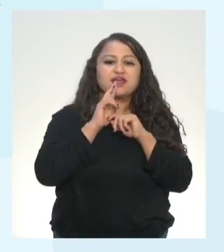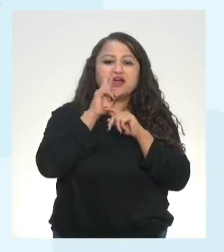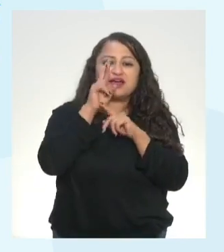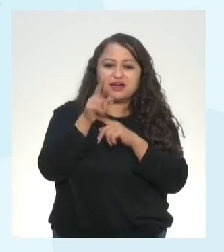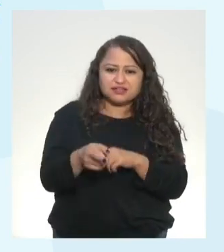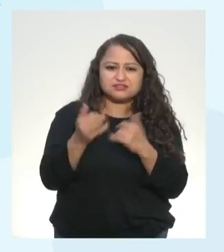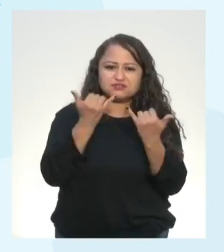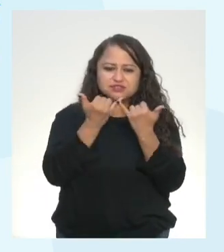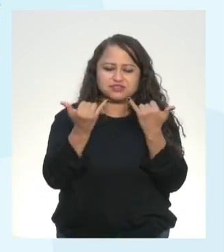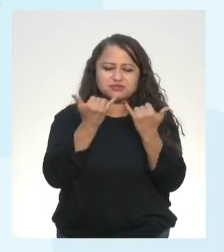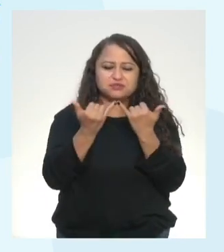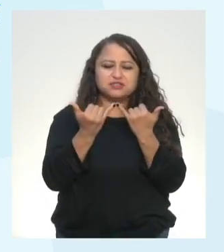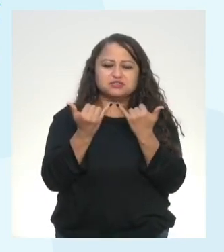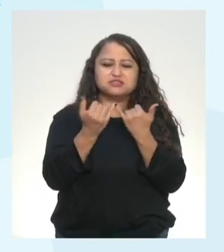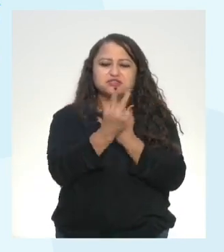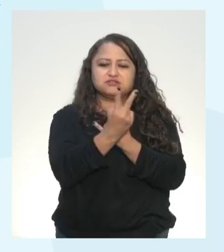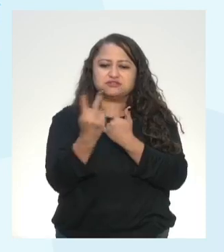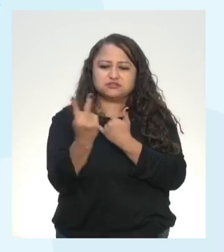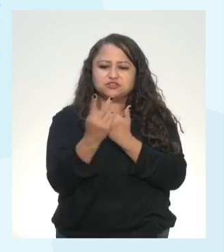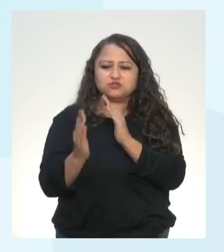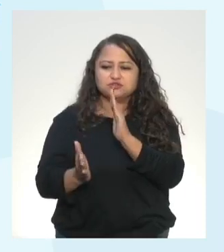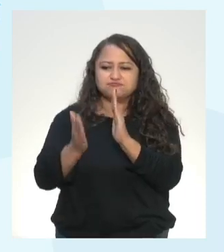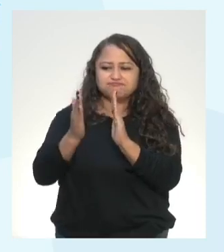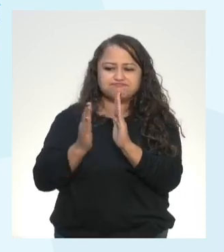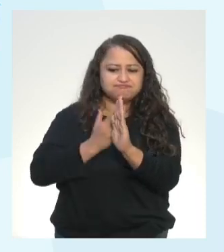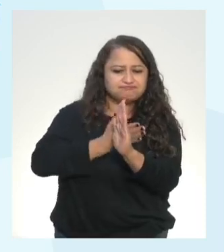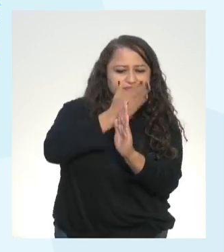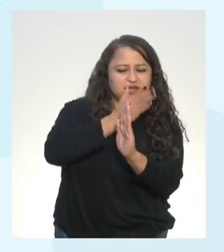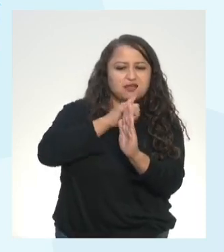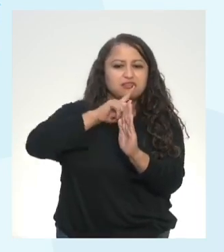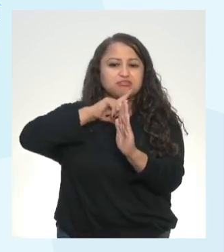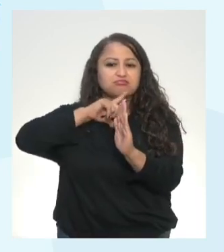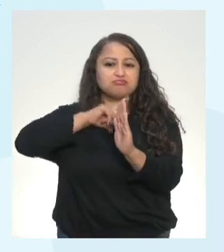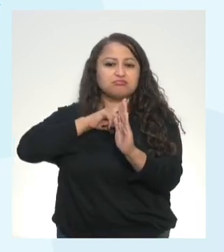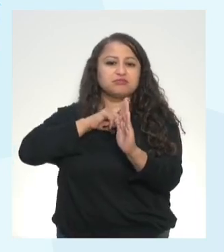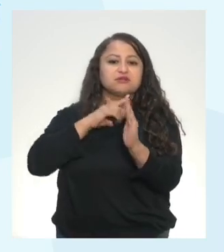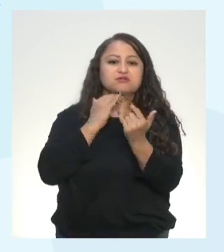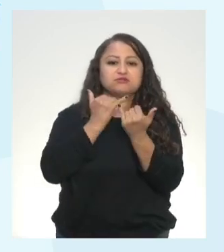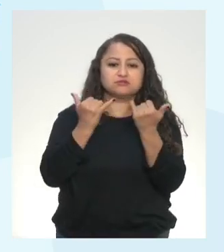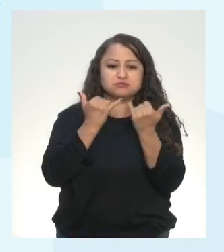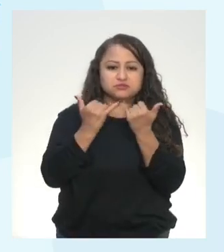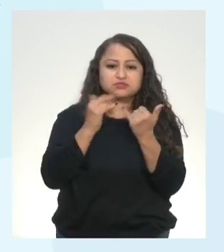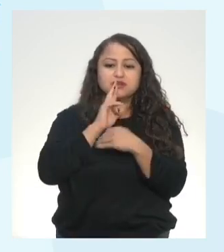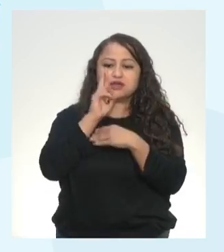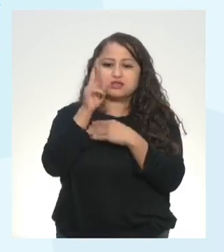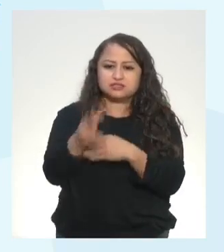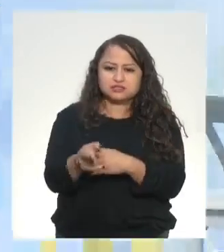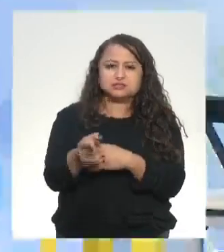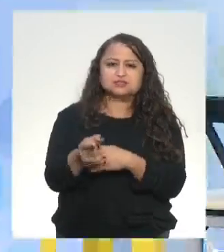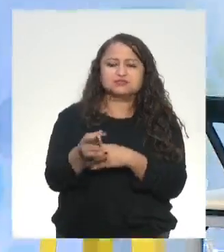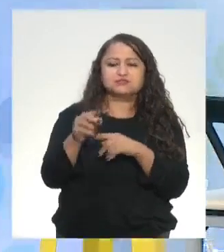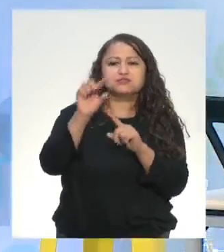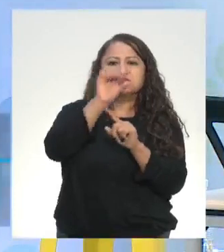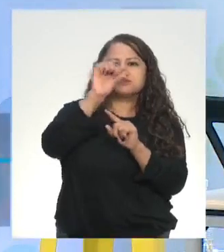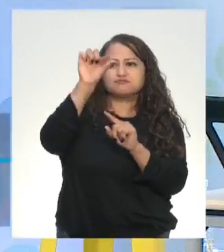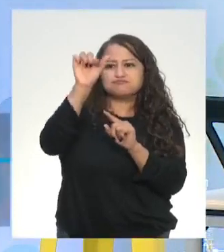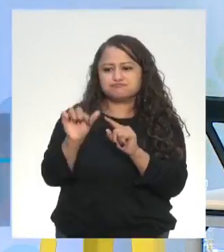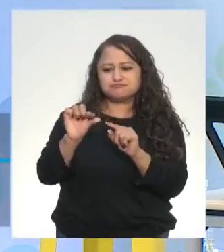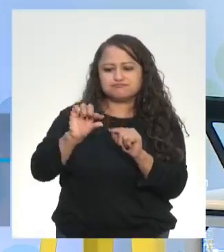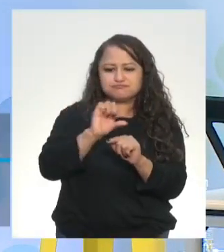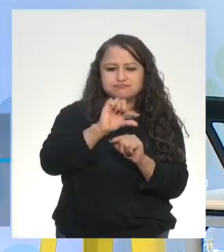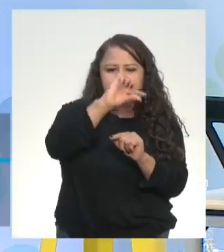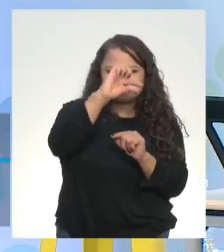os lados é 2. Agora, vamos para o perímetro? Muito bem. Então, perímetro. O perímetro